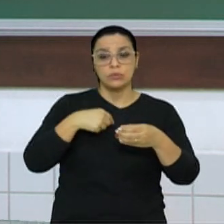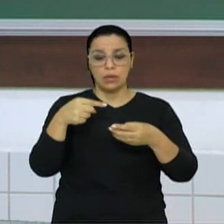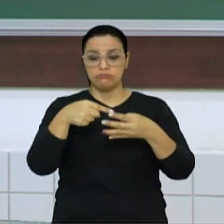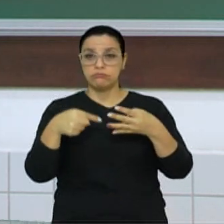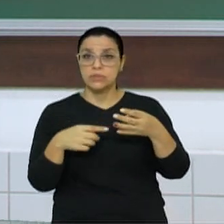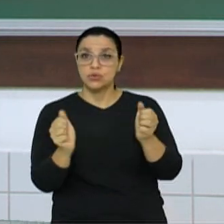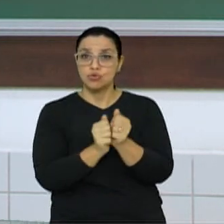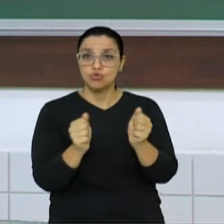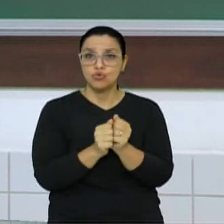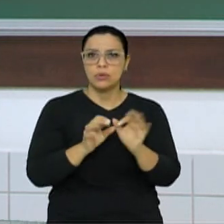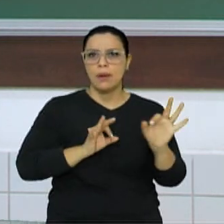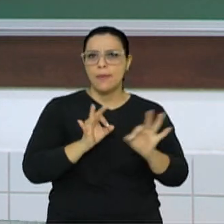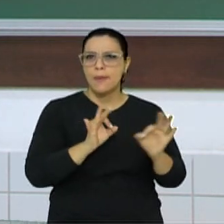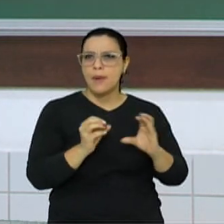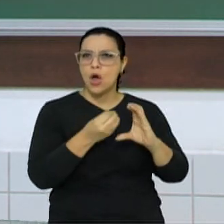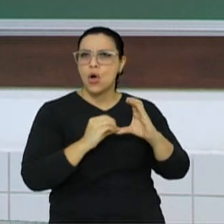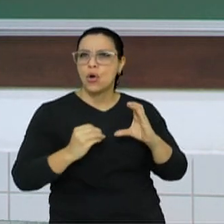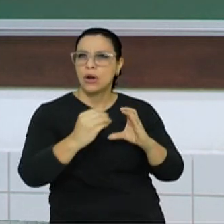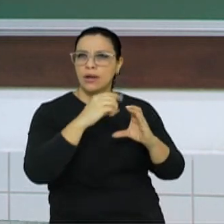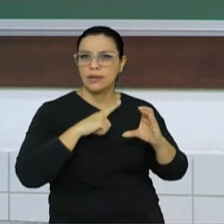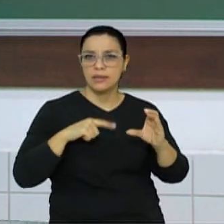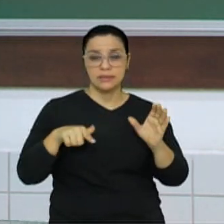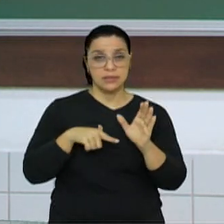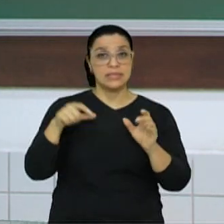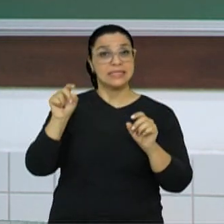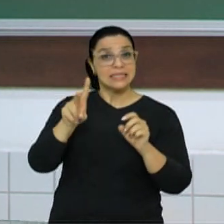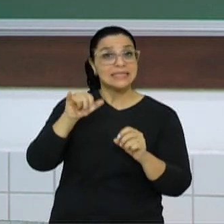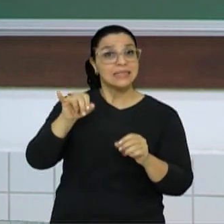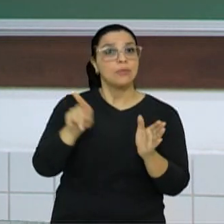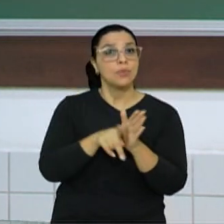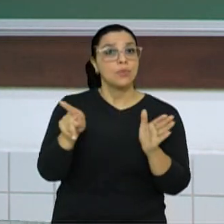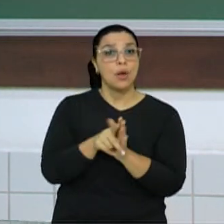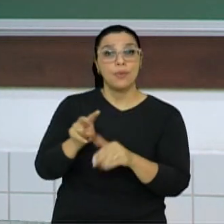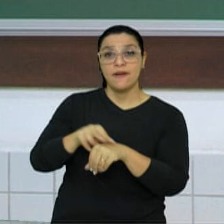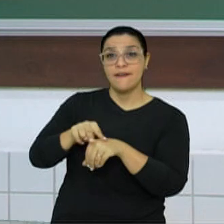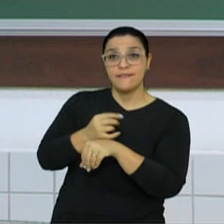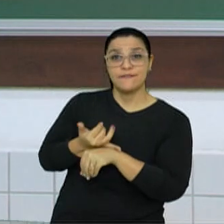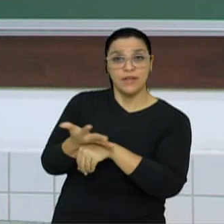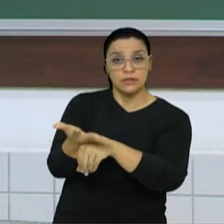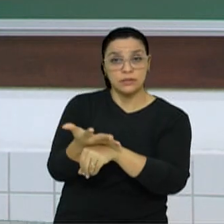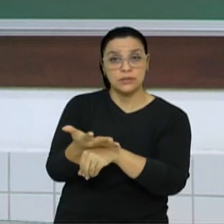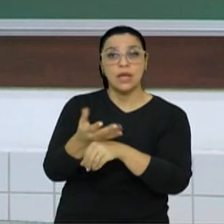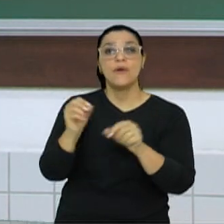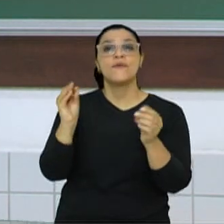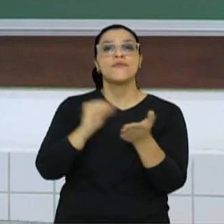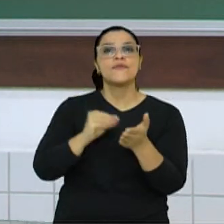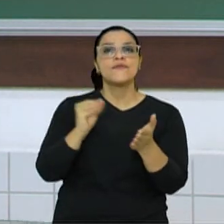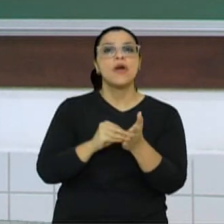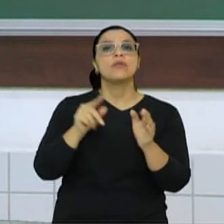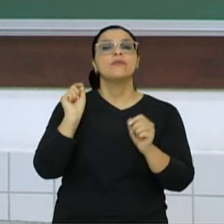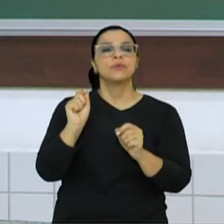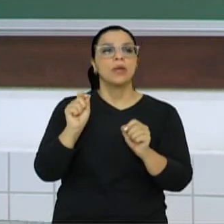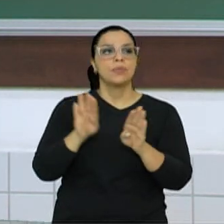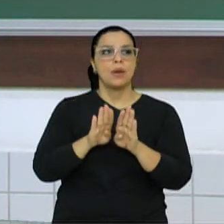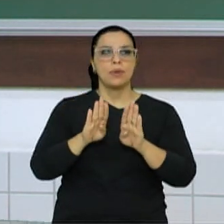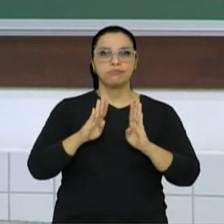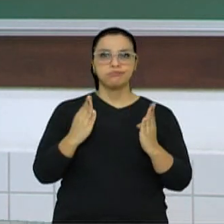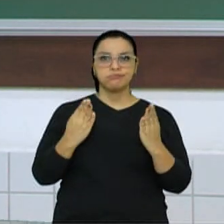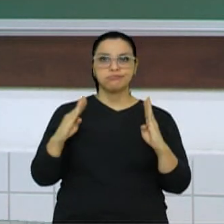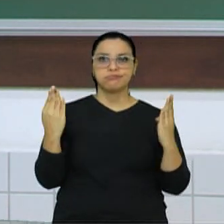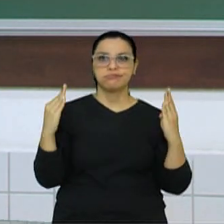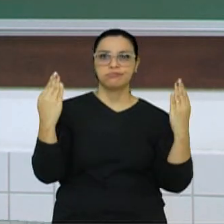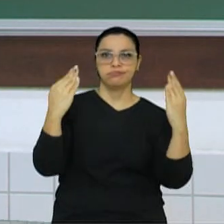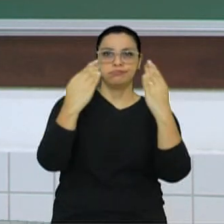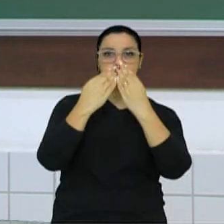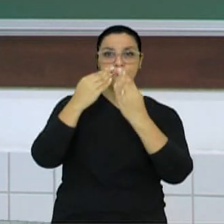ali, e as organelas espalhadas. Se fosse uma célula vegetal, o que eu teria que colocar aqui, gente? Teria que colocar a parede